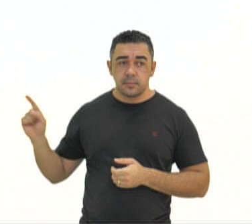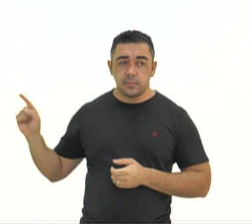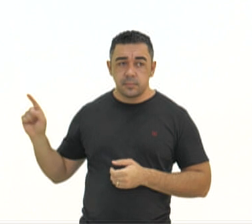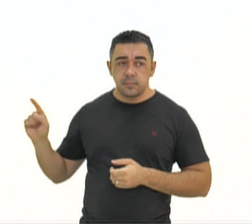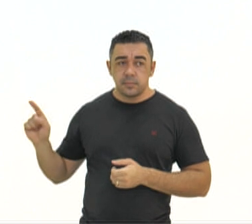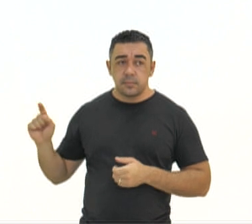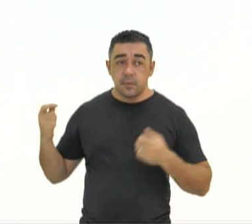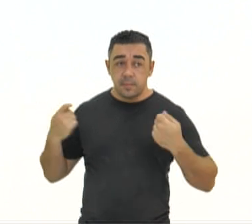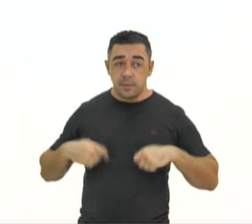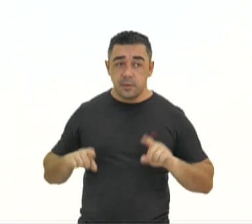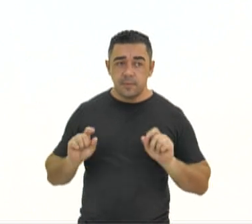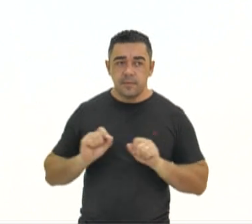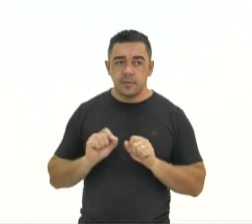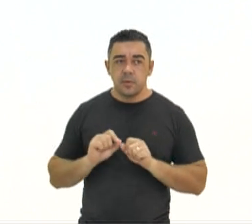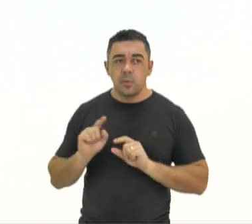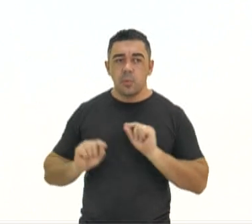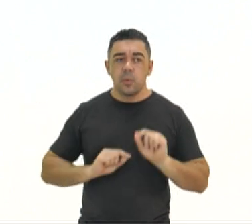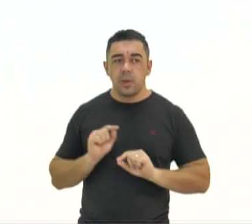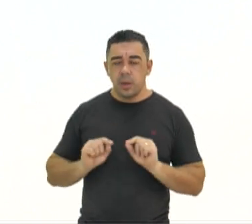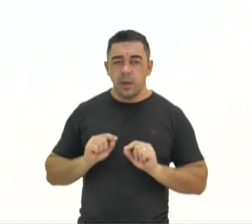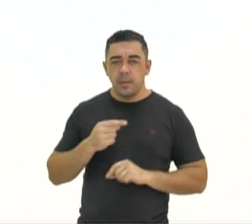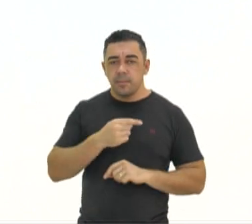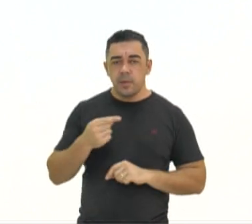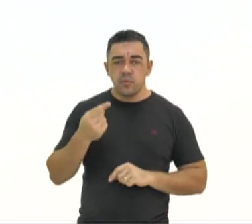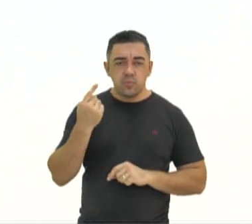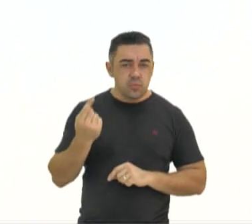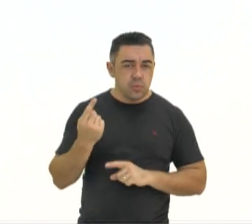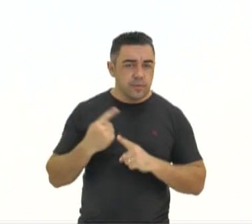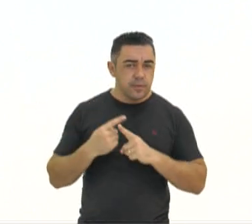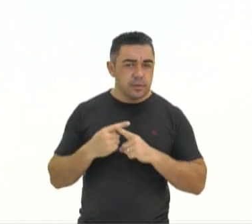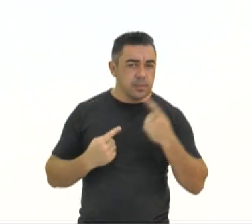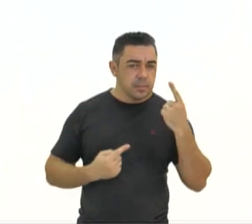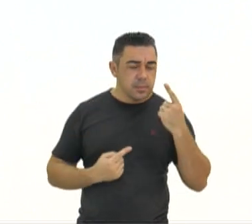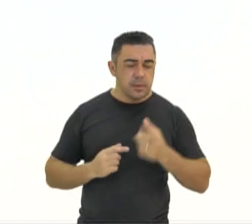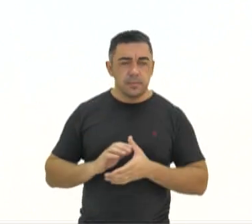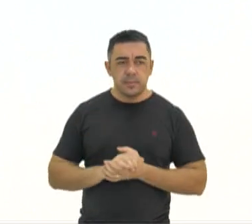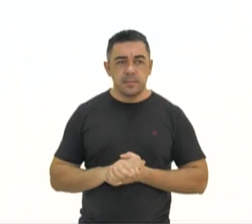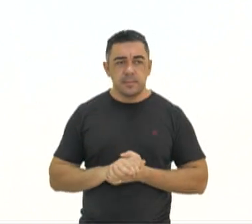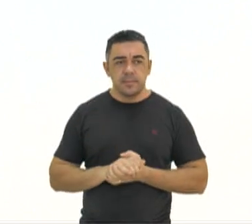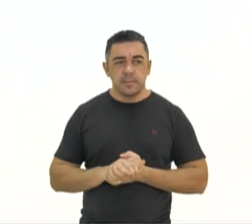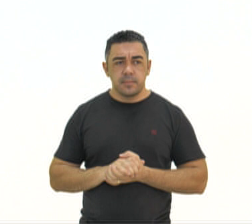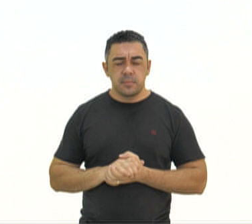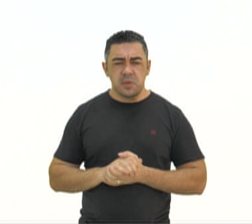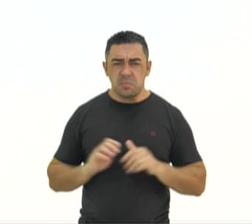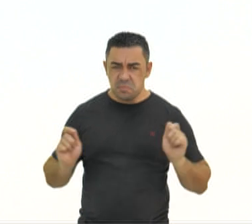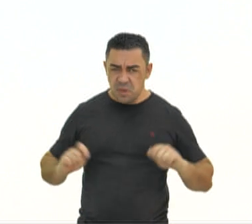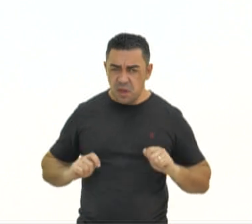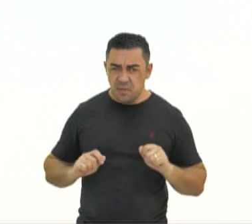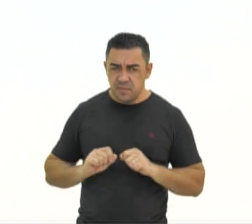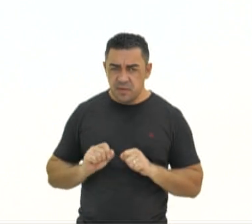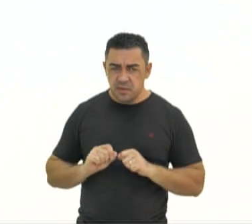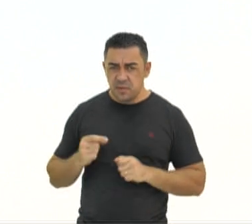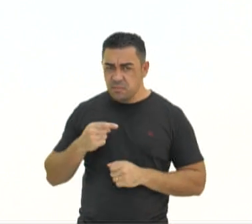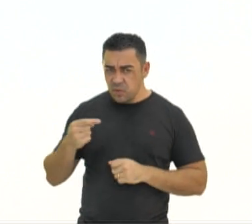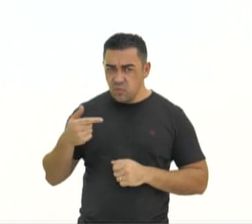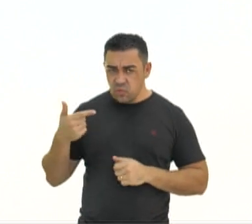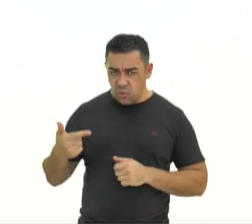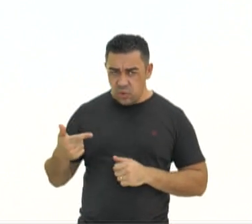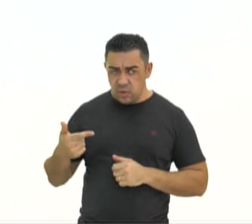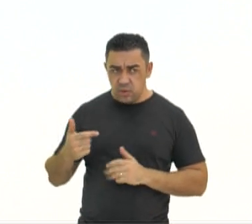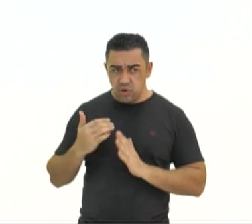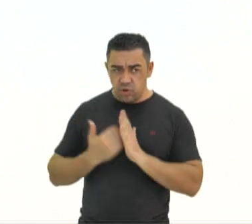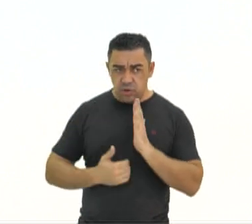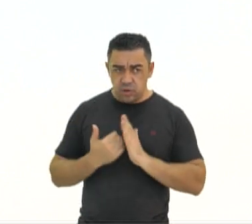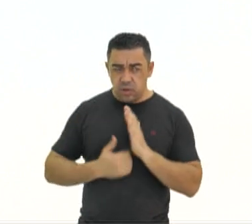eu vou precisar multiplicar agora por menos 1 a primeira equação. Professor, você poderia multiplicar por menos 2 para